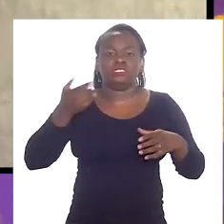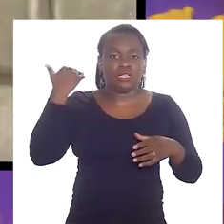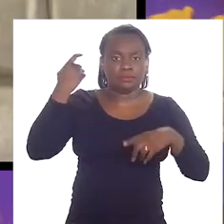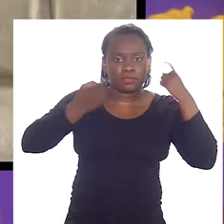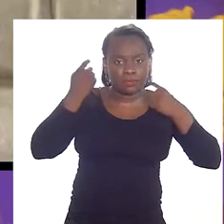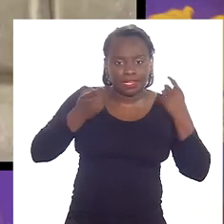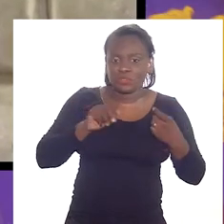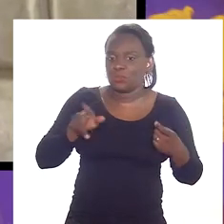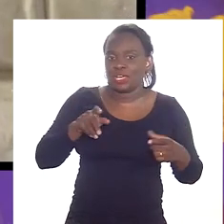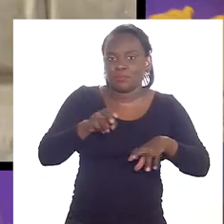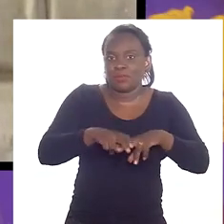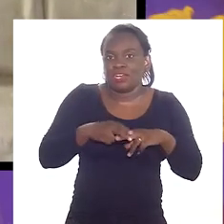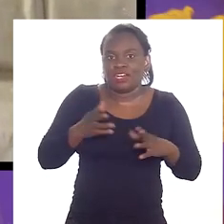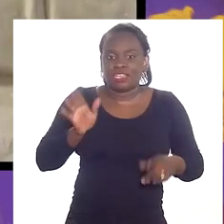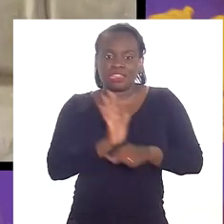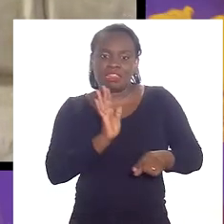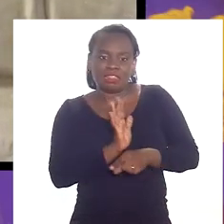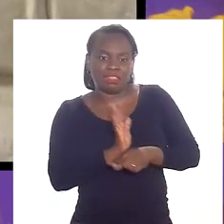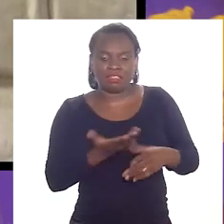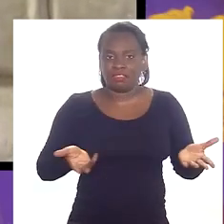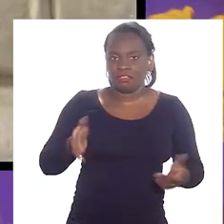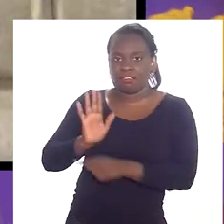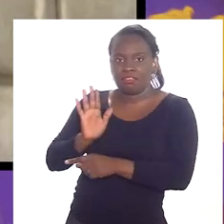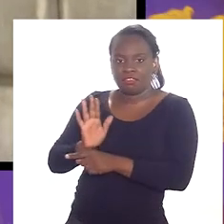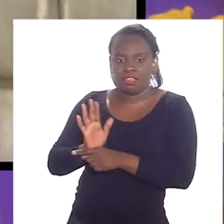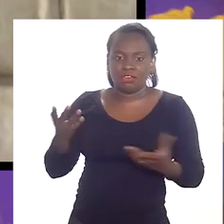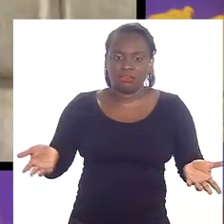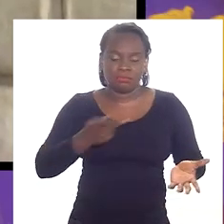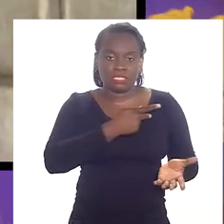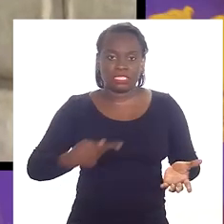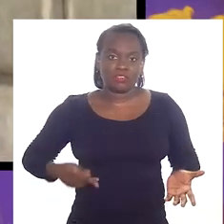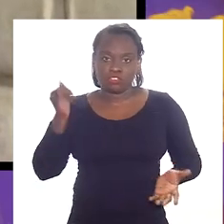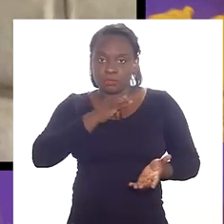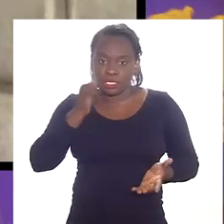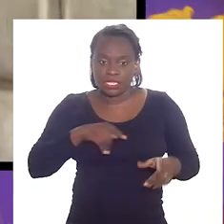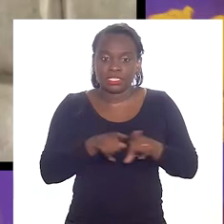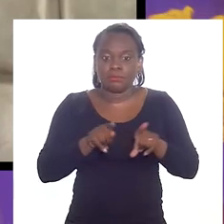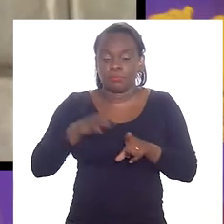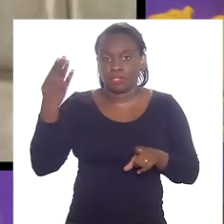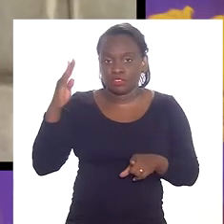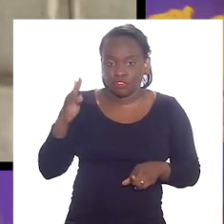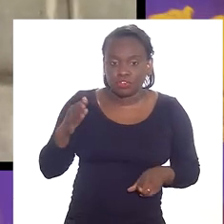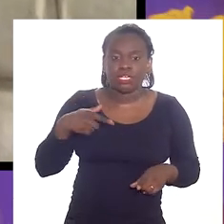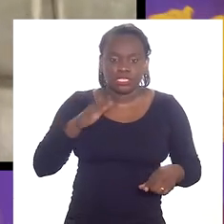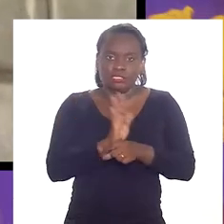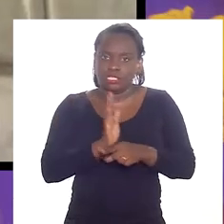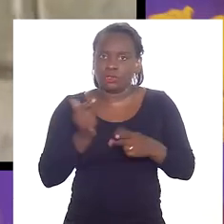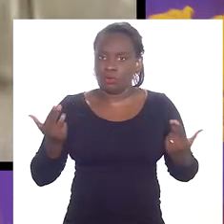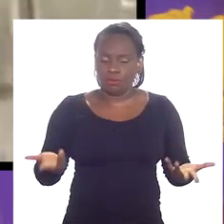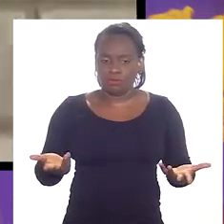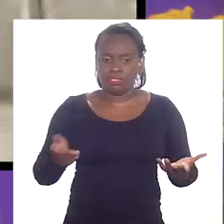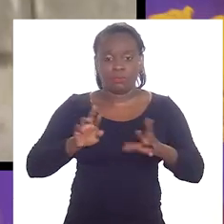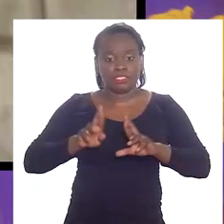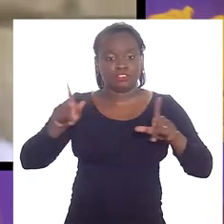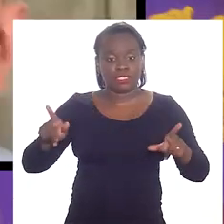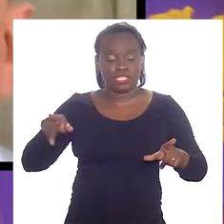próximo que coube ao Flamengo ter um grande número de jogadores infectados numa viagem posterior. Foi para o Equador. Exatamente, para o